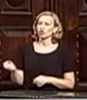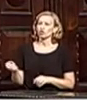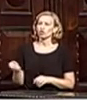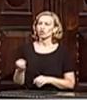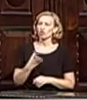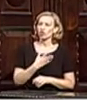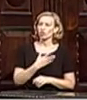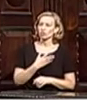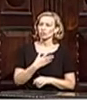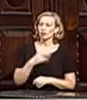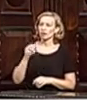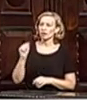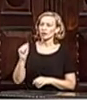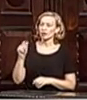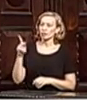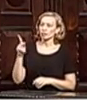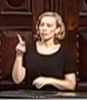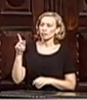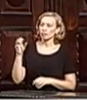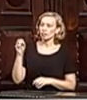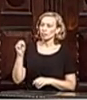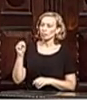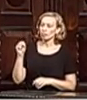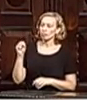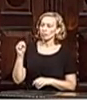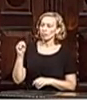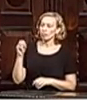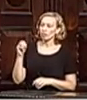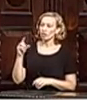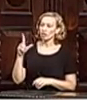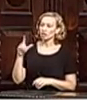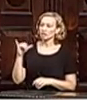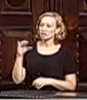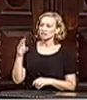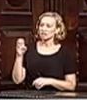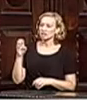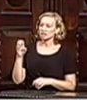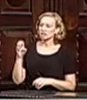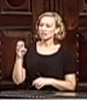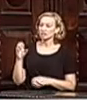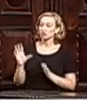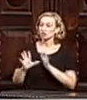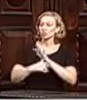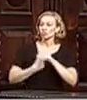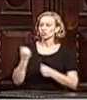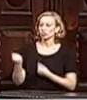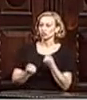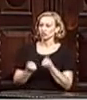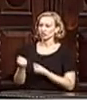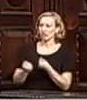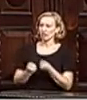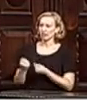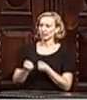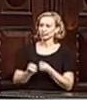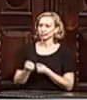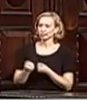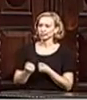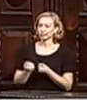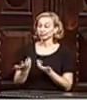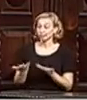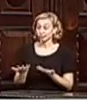do Rio de Janeiro. Isso é uma triste realidade de que vive o Rio de Janeiro hoje. Ninguém mais acredita e